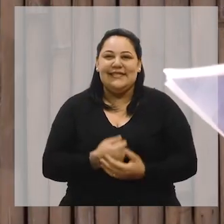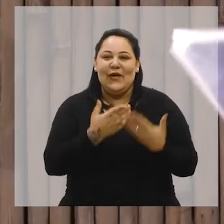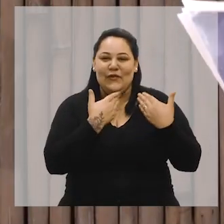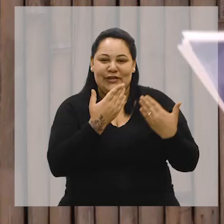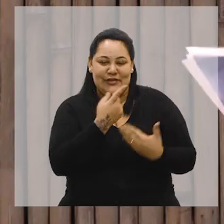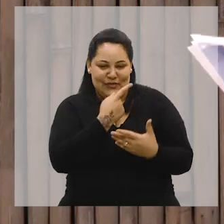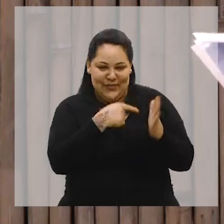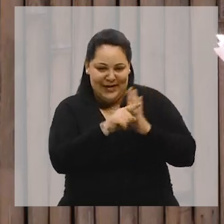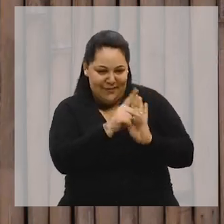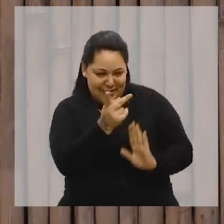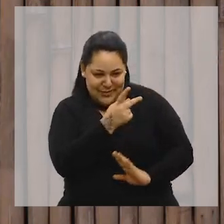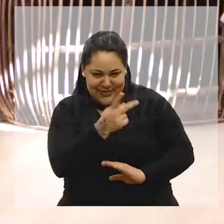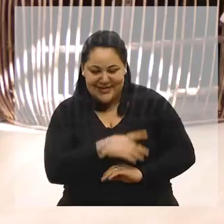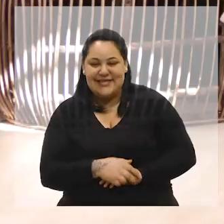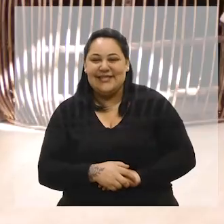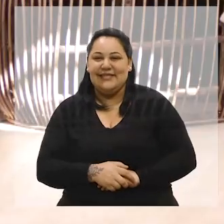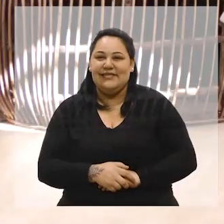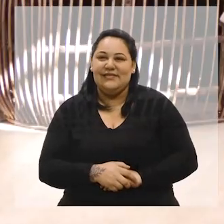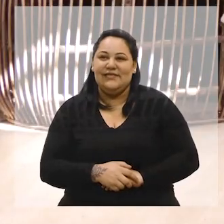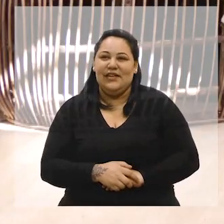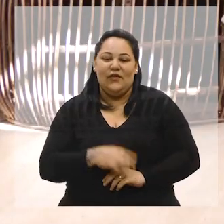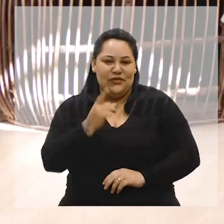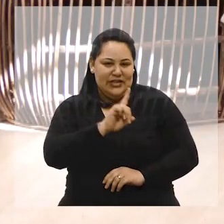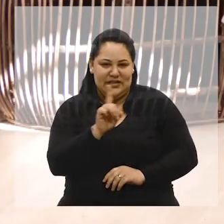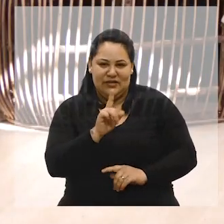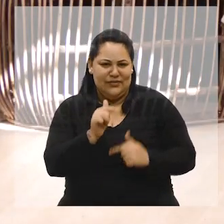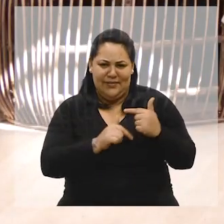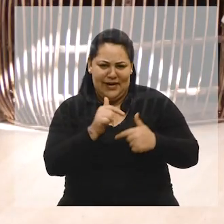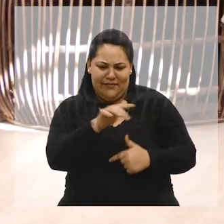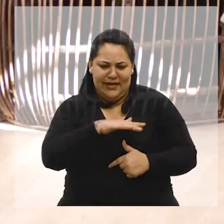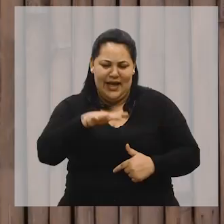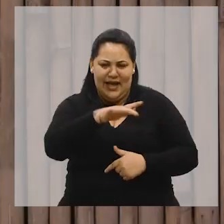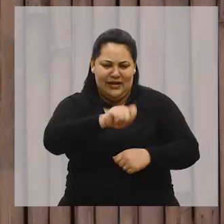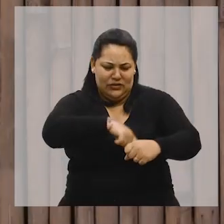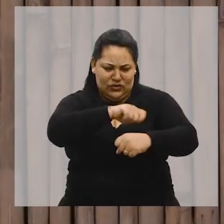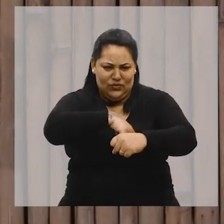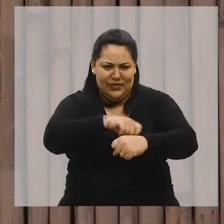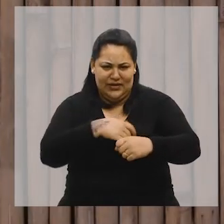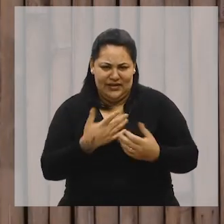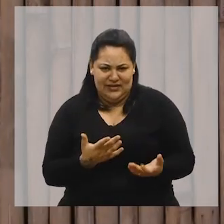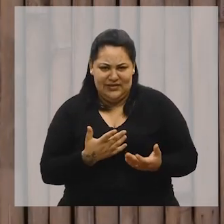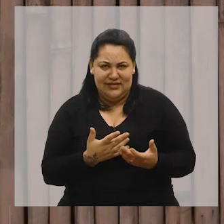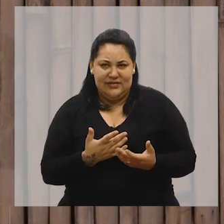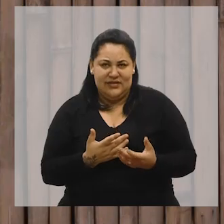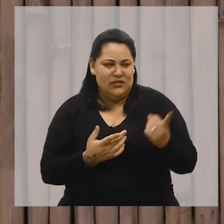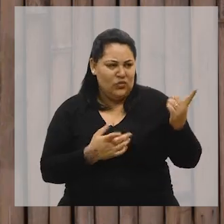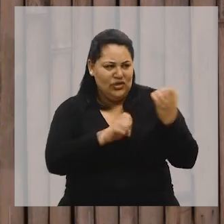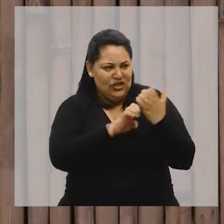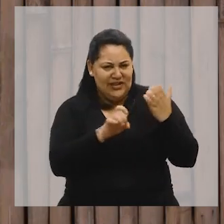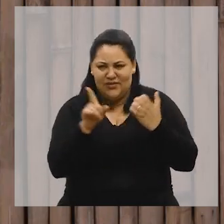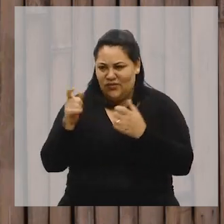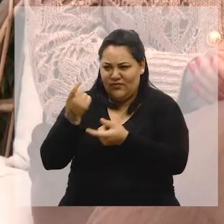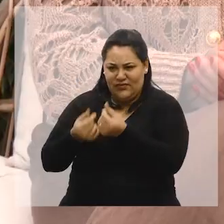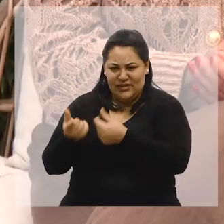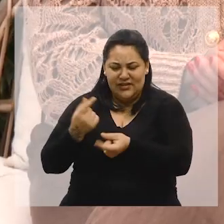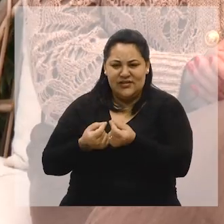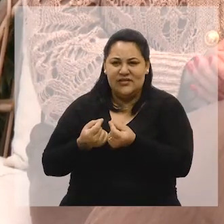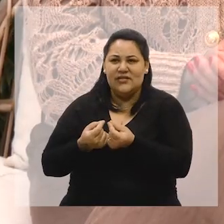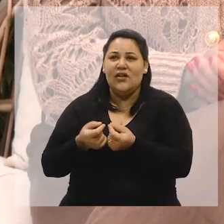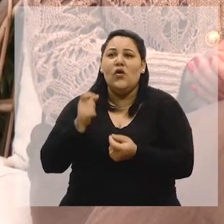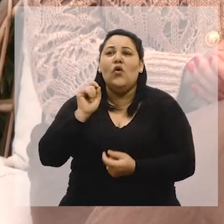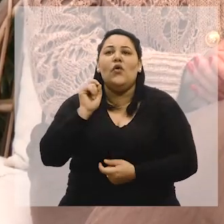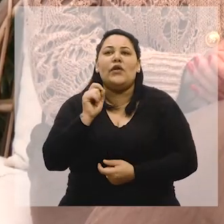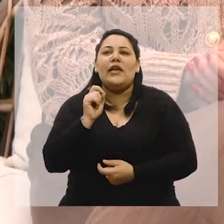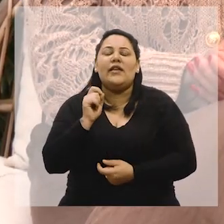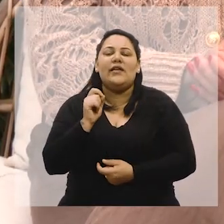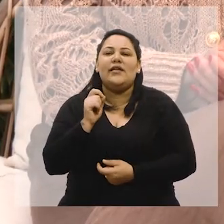eu vou perguntar para as duas. Vocês não trabalhavam com a área de gastronomia, né, Andréia? Tu era das finanças, a Clarissa é engenheira. O que